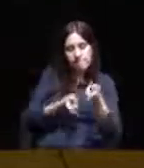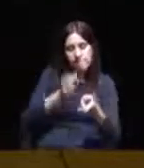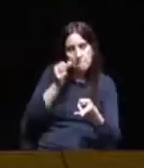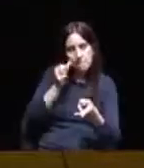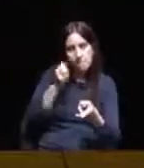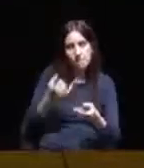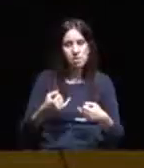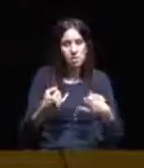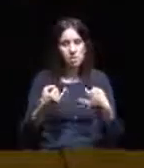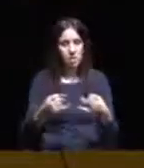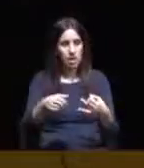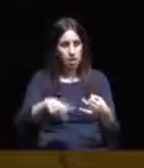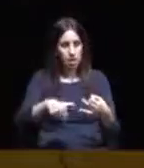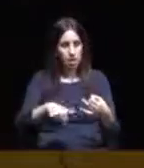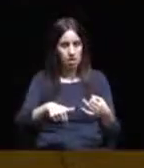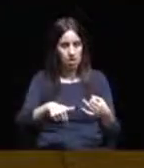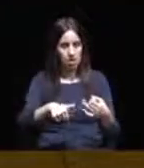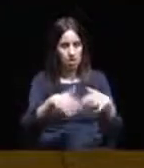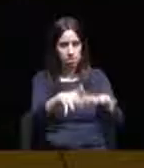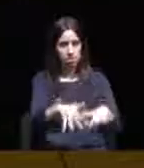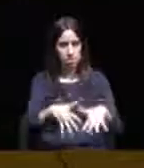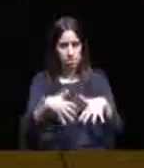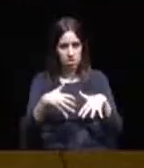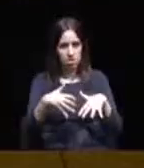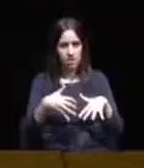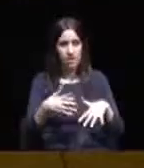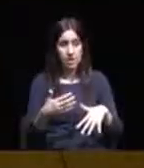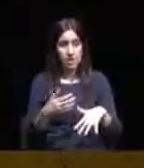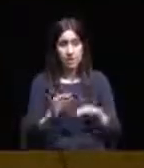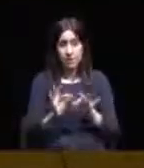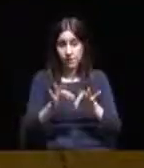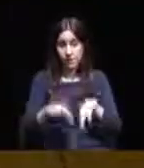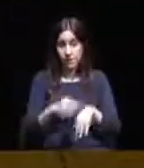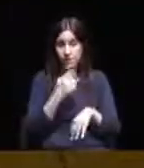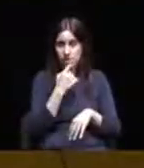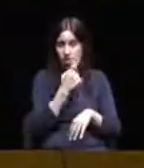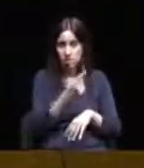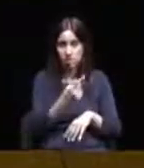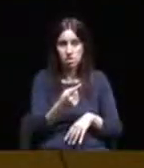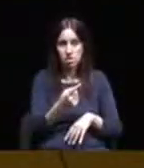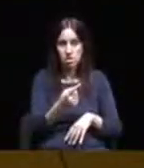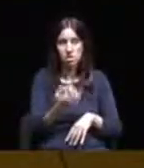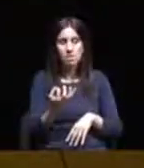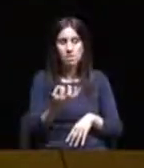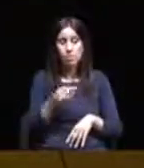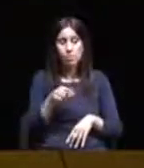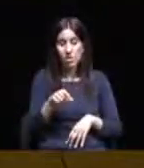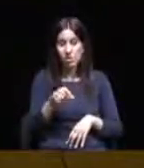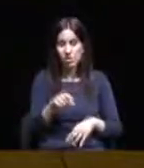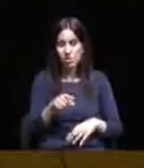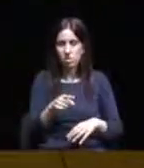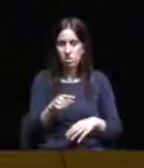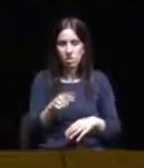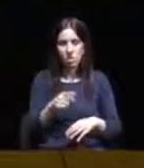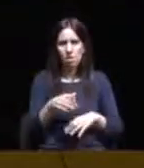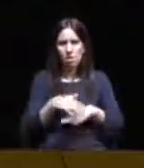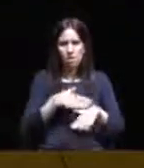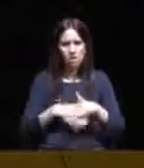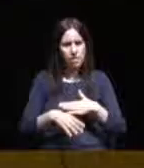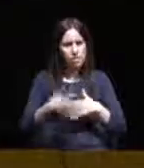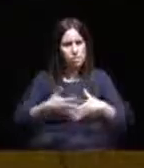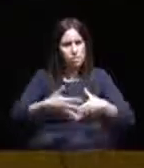e, posteriormente, aqui em plenário. E, por fim, dizer também que, precisamente porque esta é uma grande